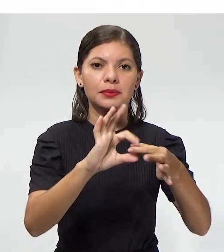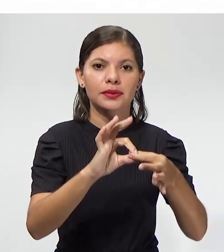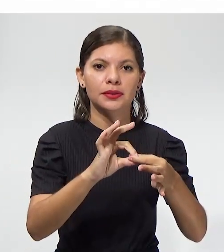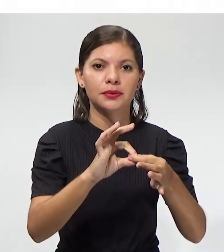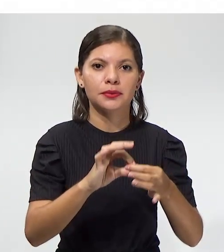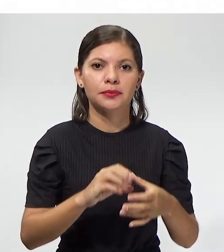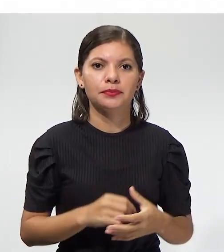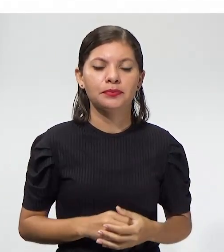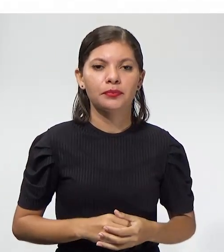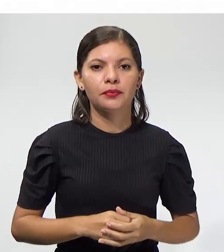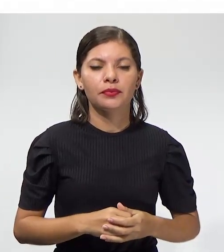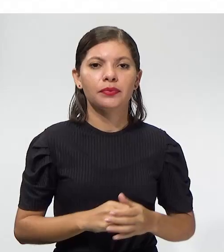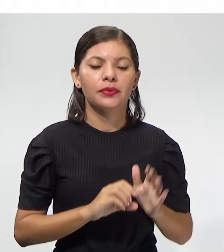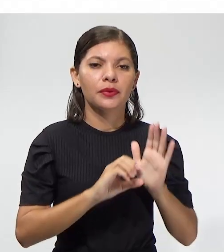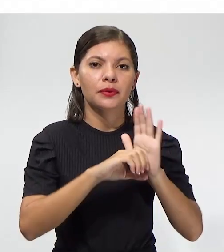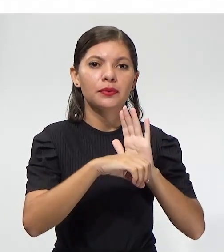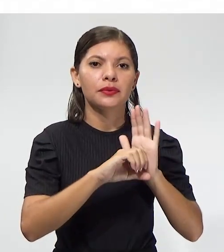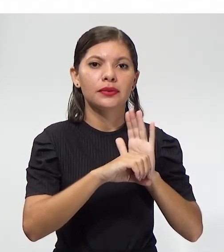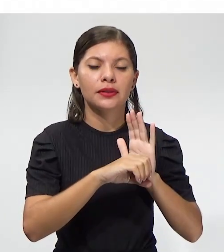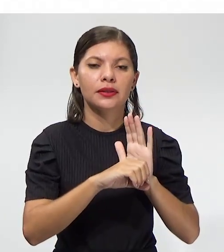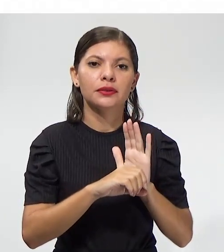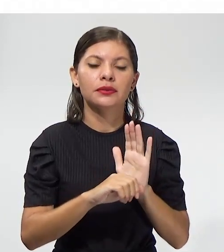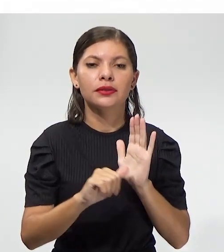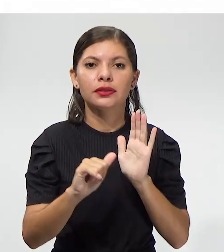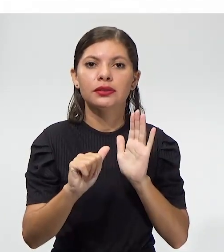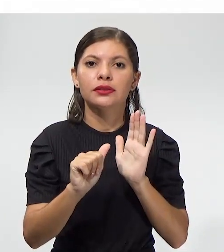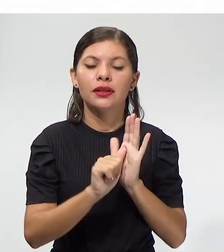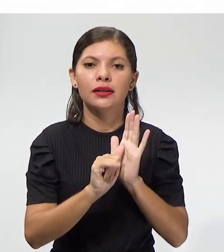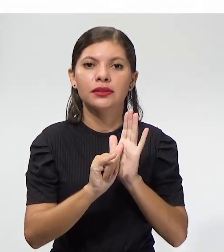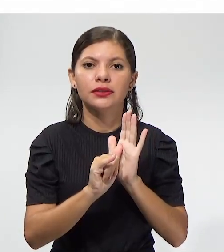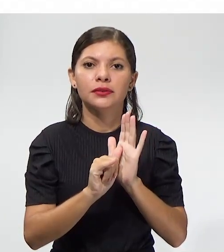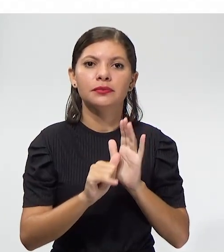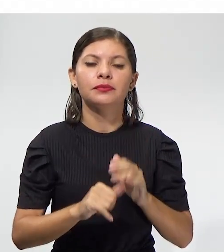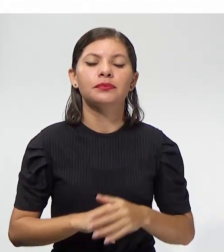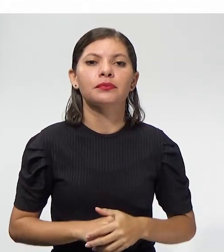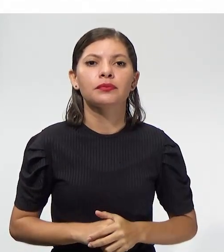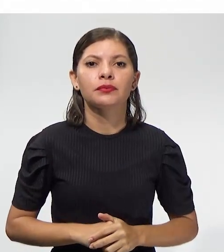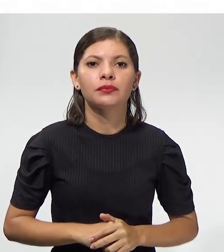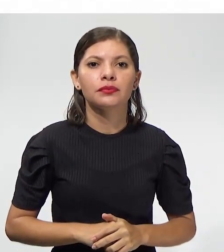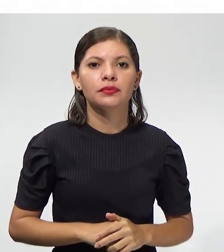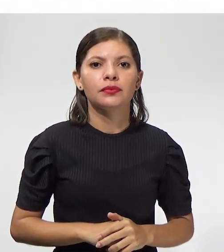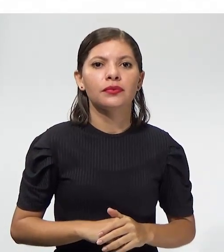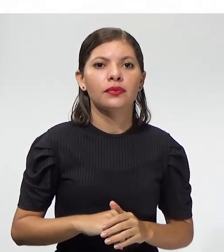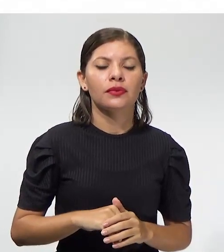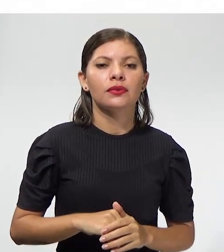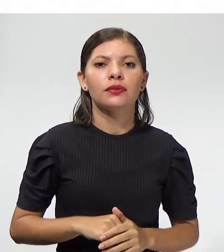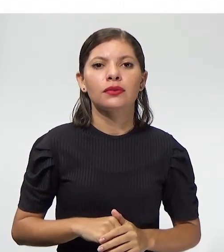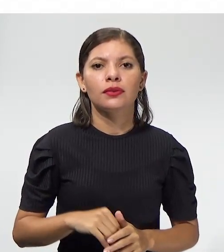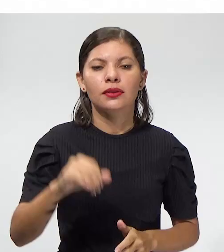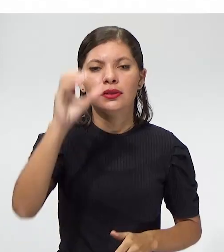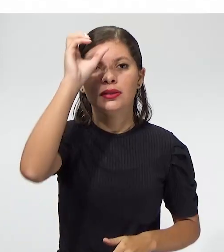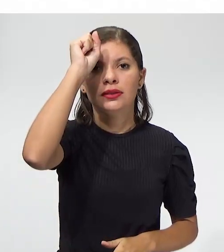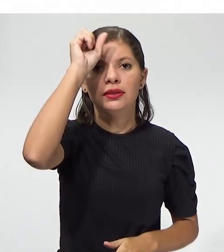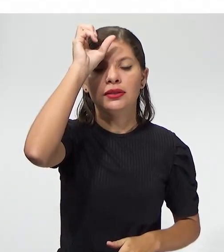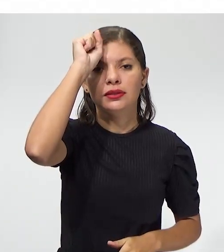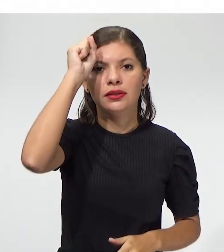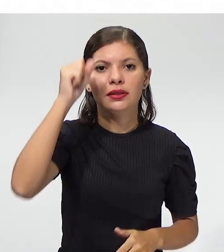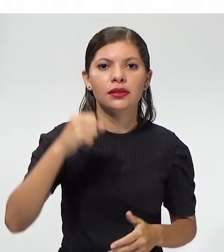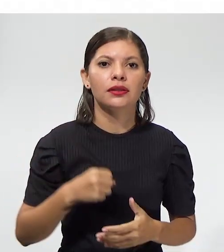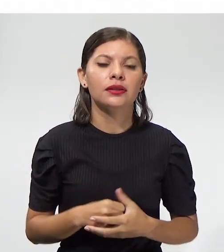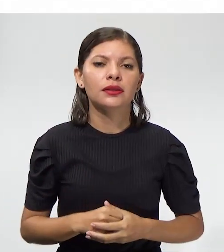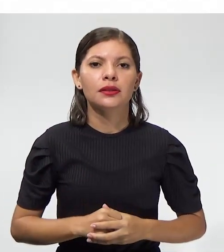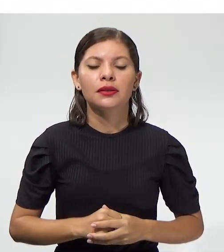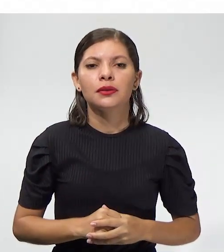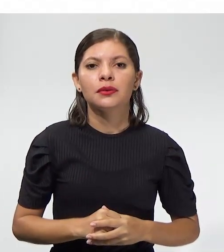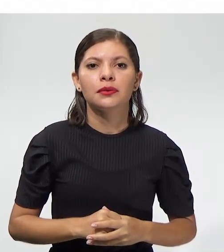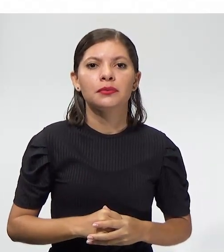outro conceito é o de identidade, que na identidade nós vamos entendê-la como complexidade, como uma